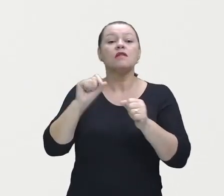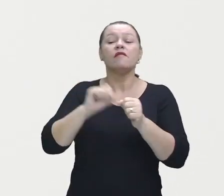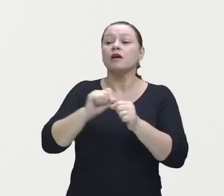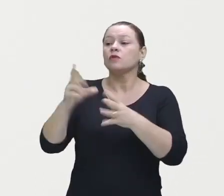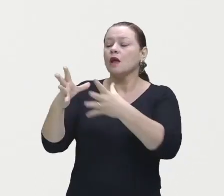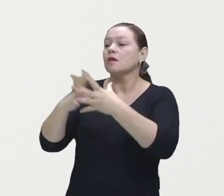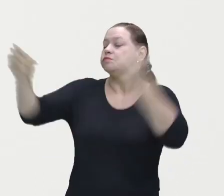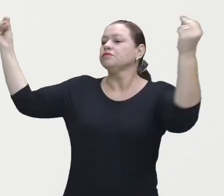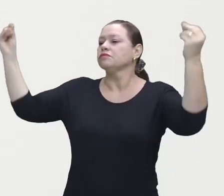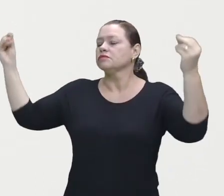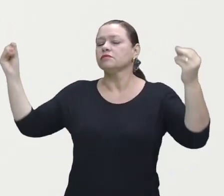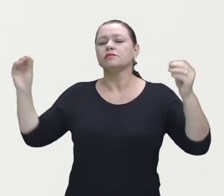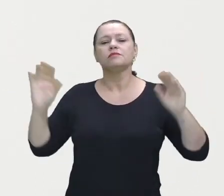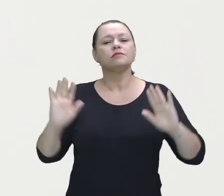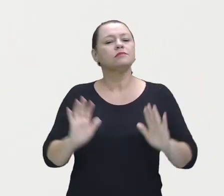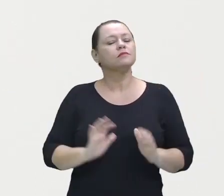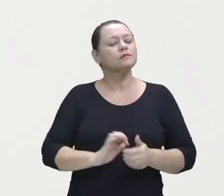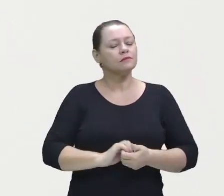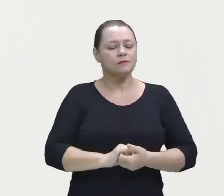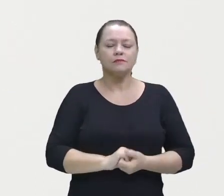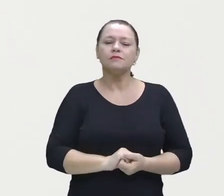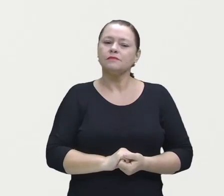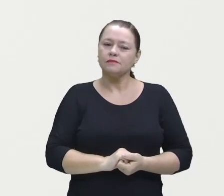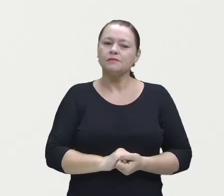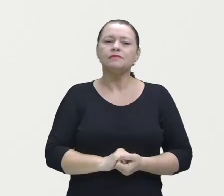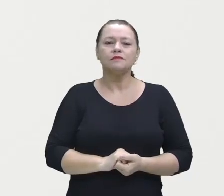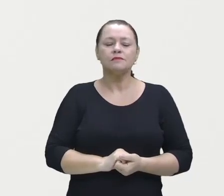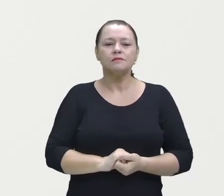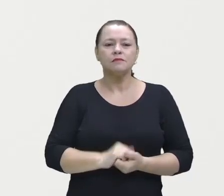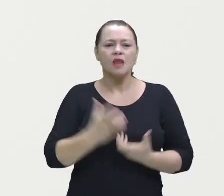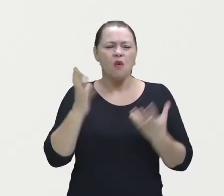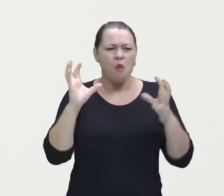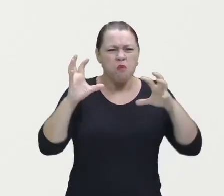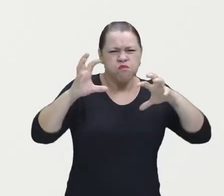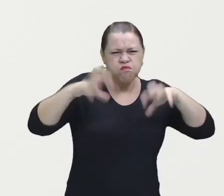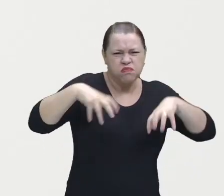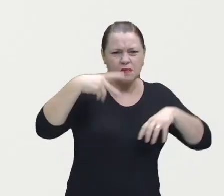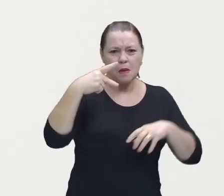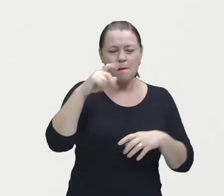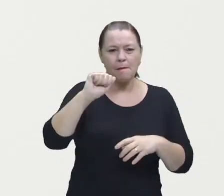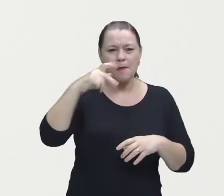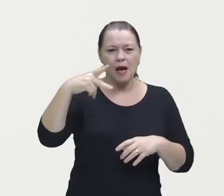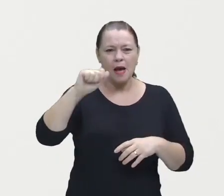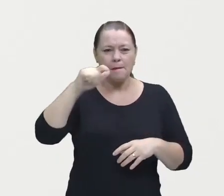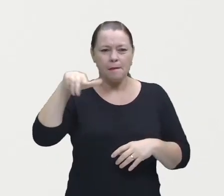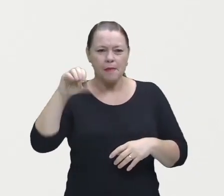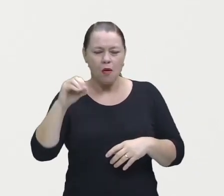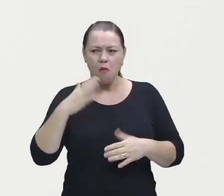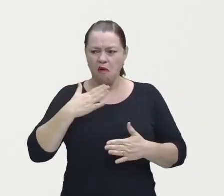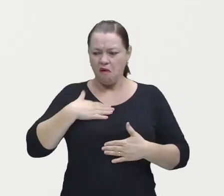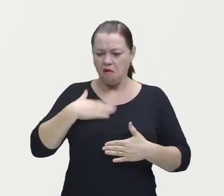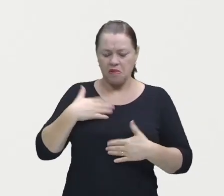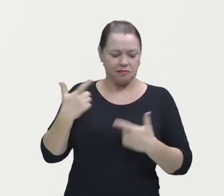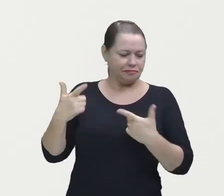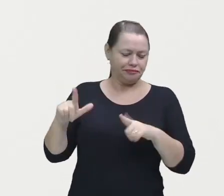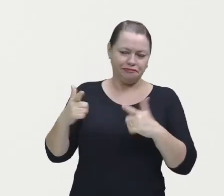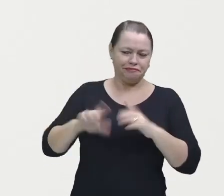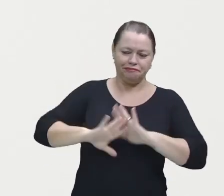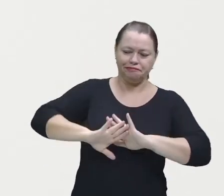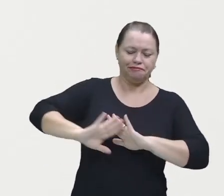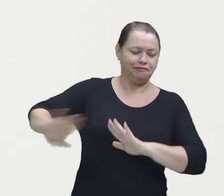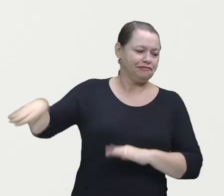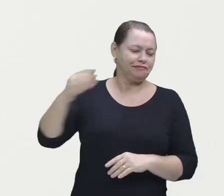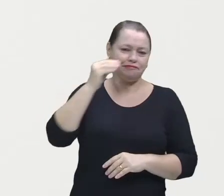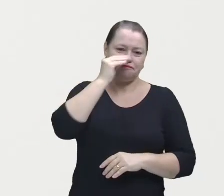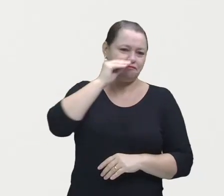ele desaparecer. O bicho papão comigo não tem vez